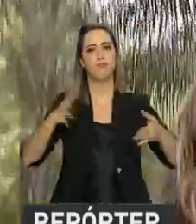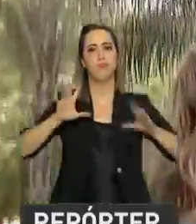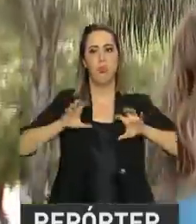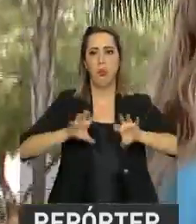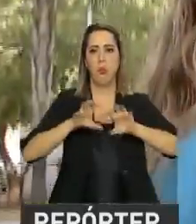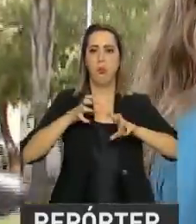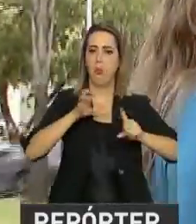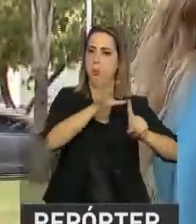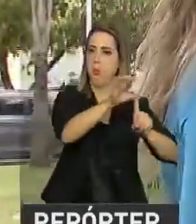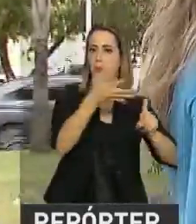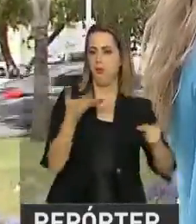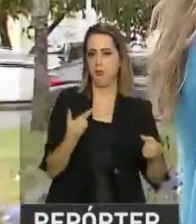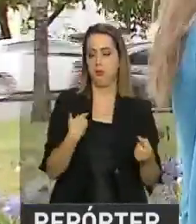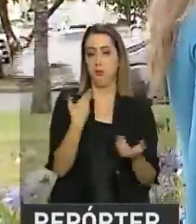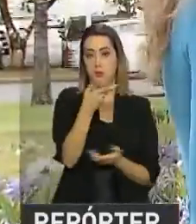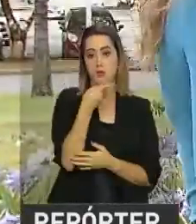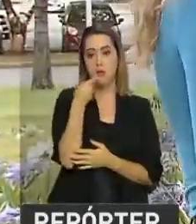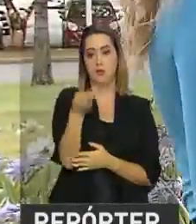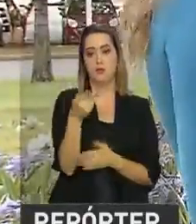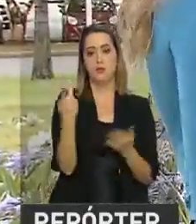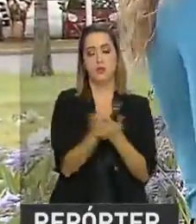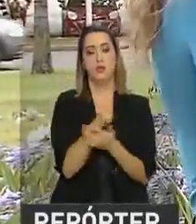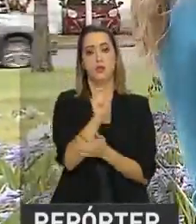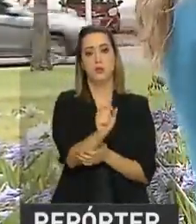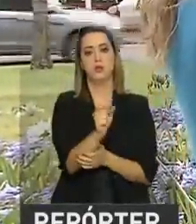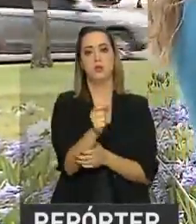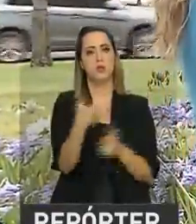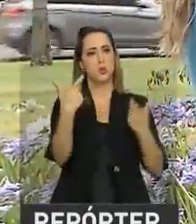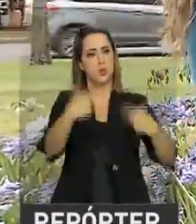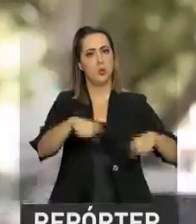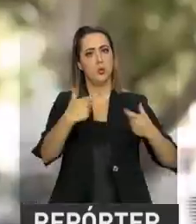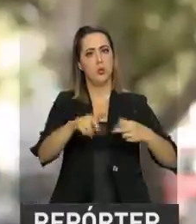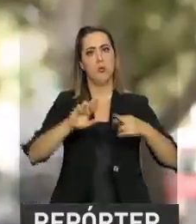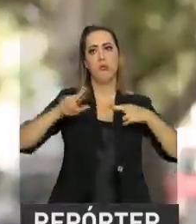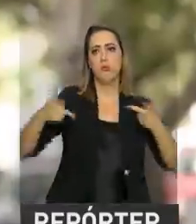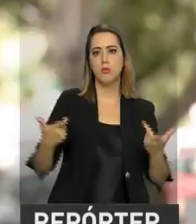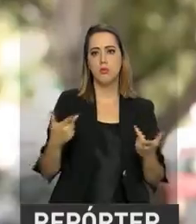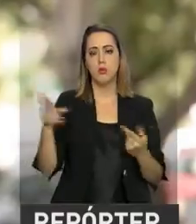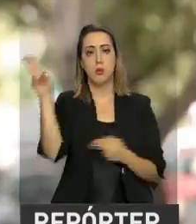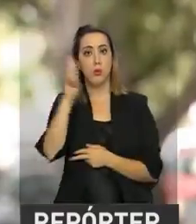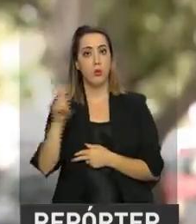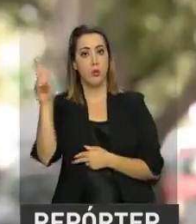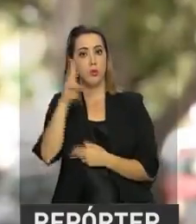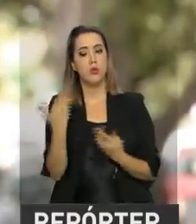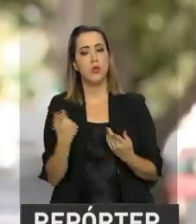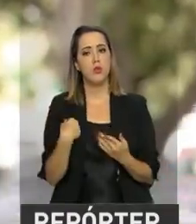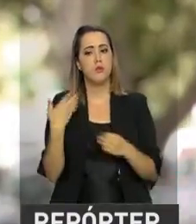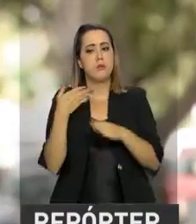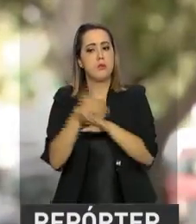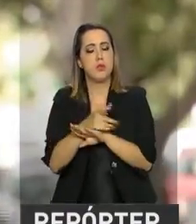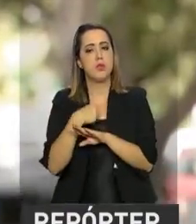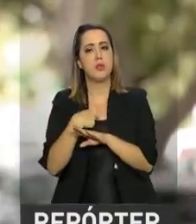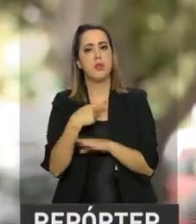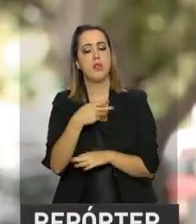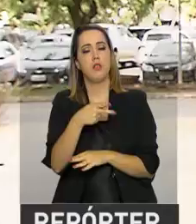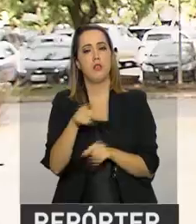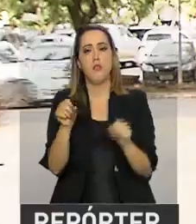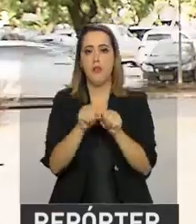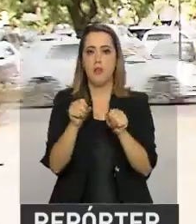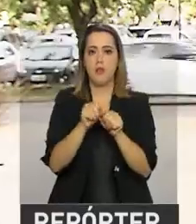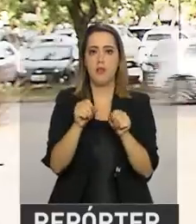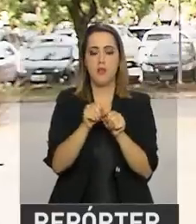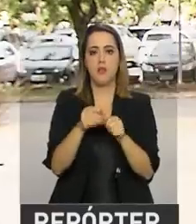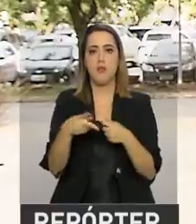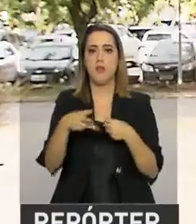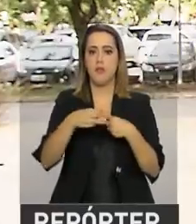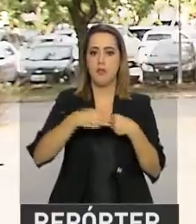O último episódio, Vitor conta que aconteceu onde não esperava, na universidade na qual ele cursa mestrado. Isso